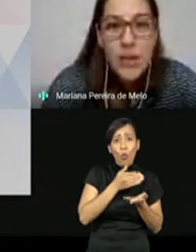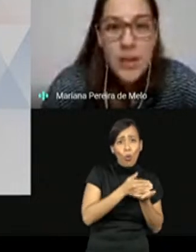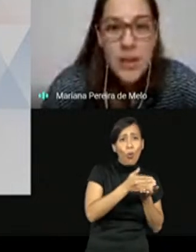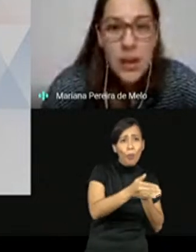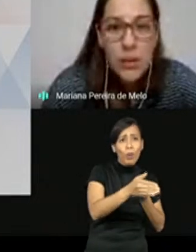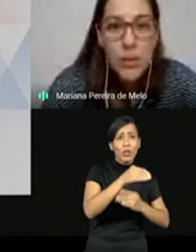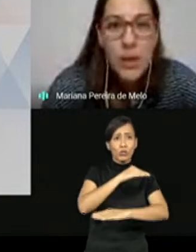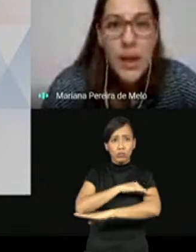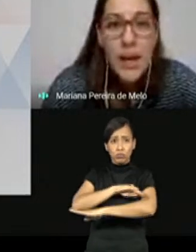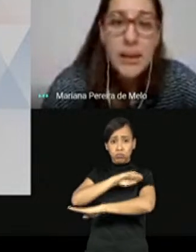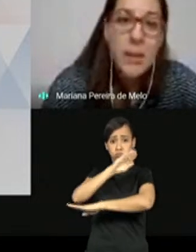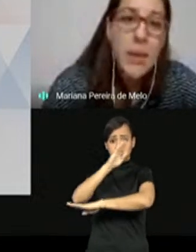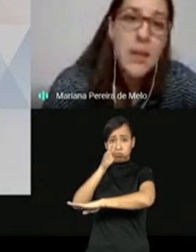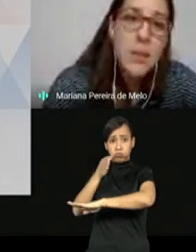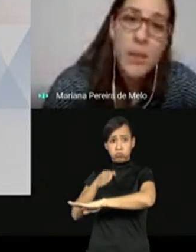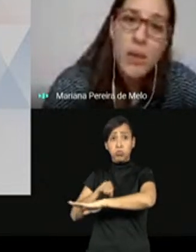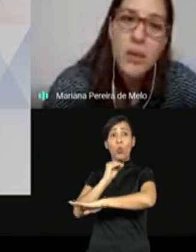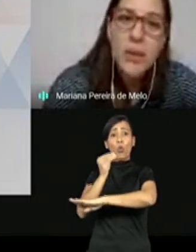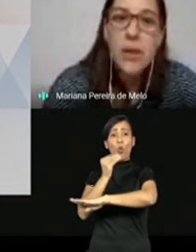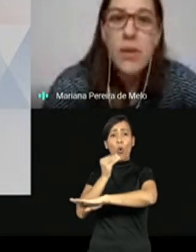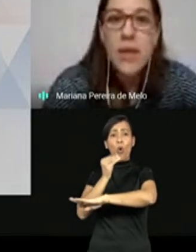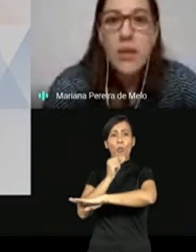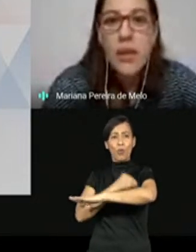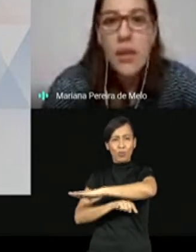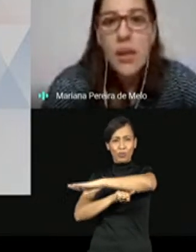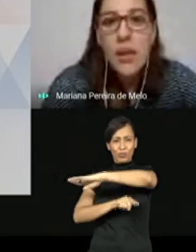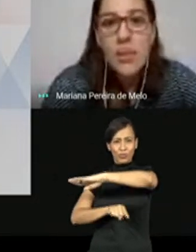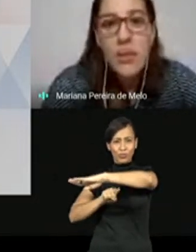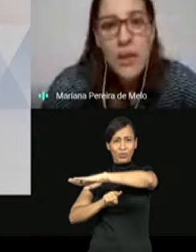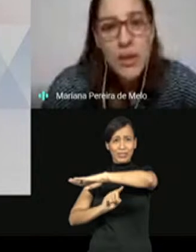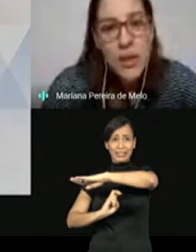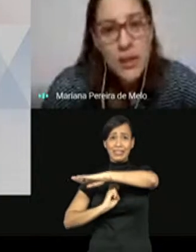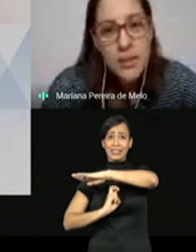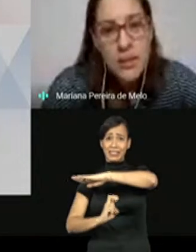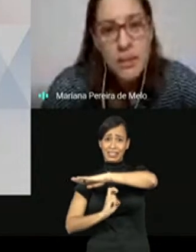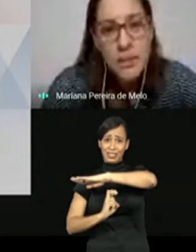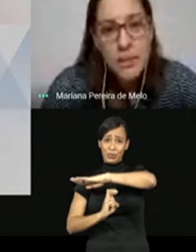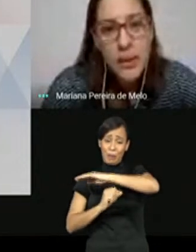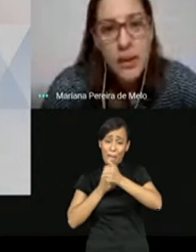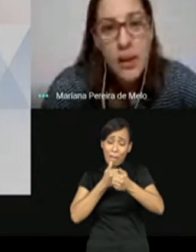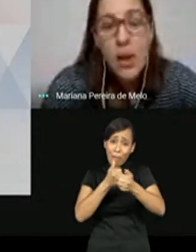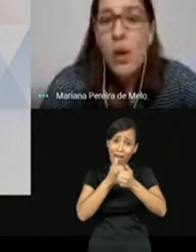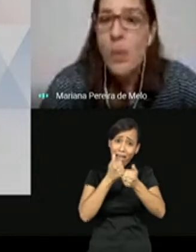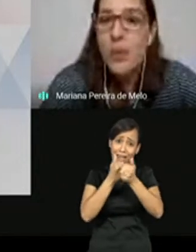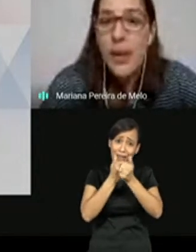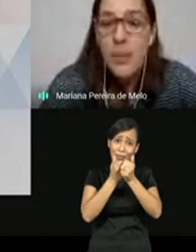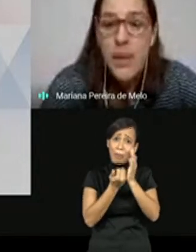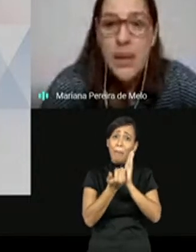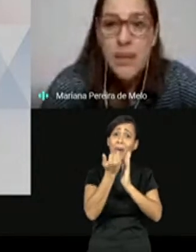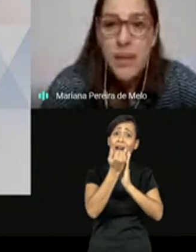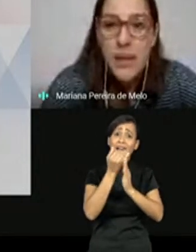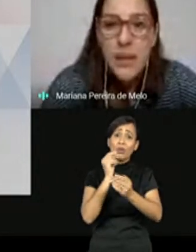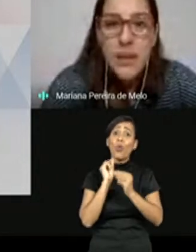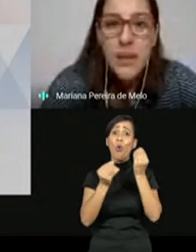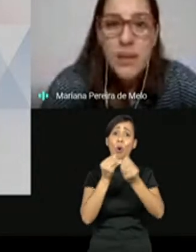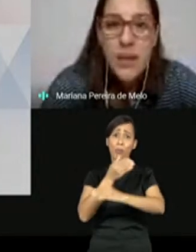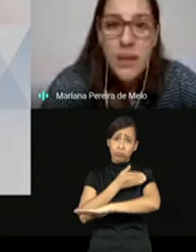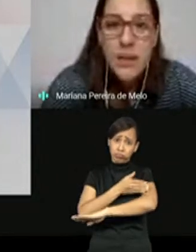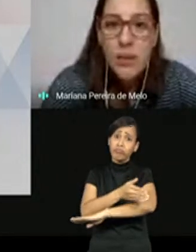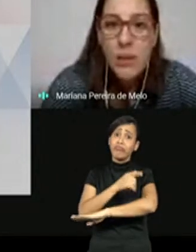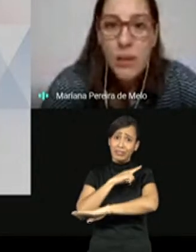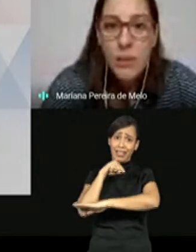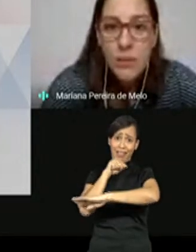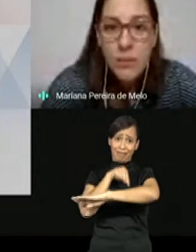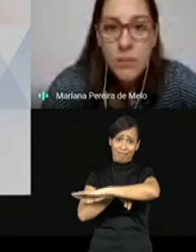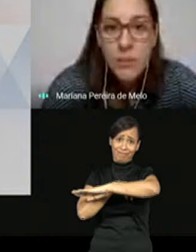que a média 5, ela está mais próxima da origem que o de média 15. Como tem a mesma variância,